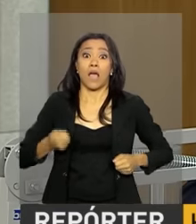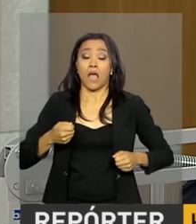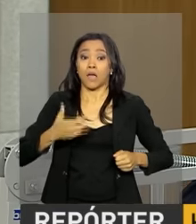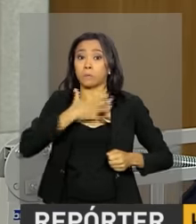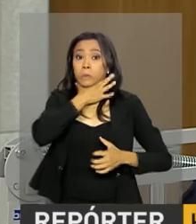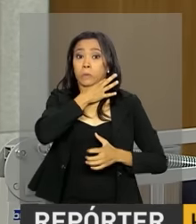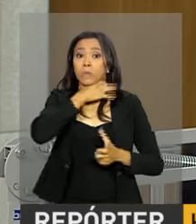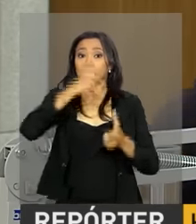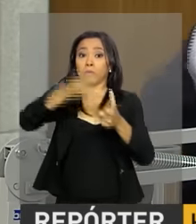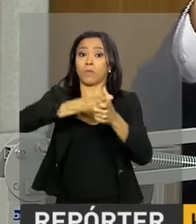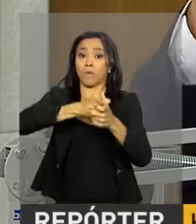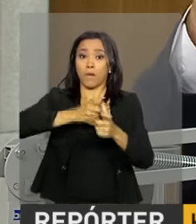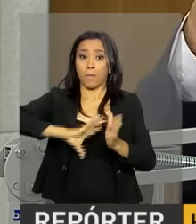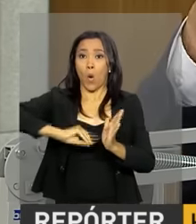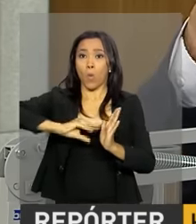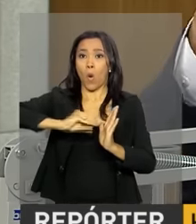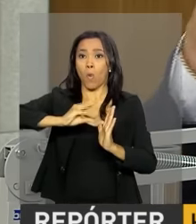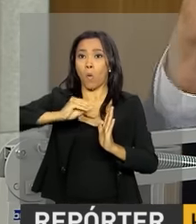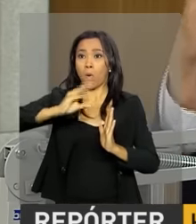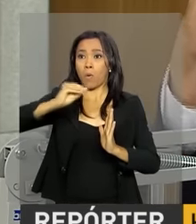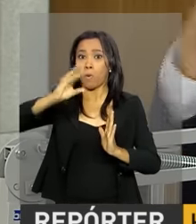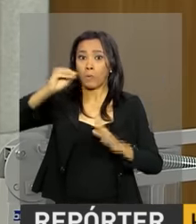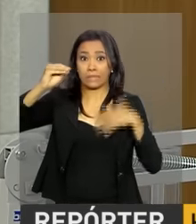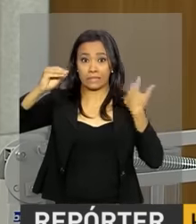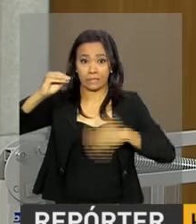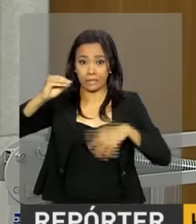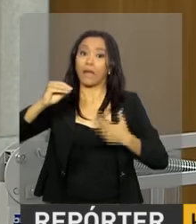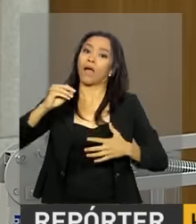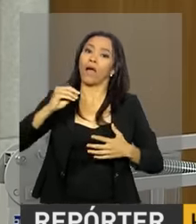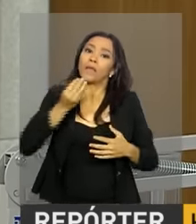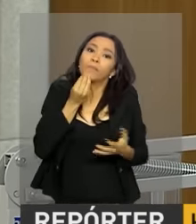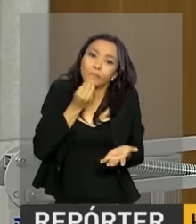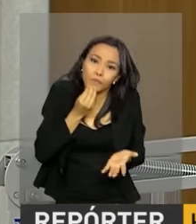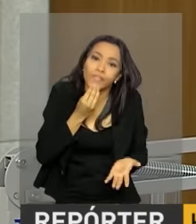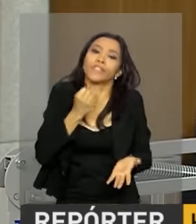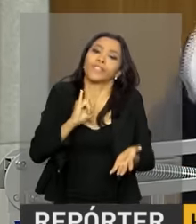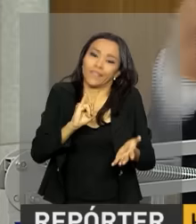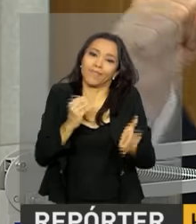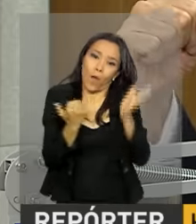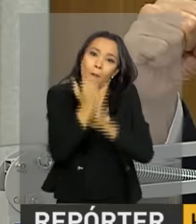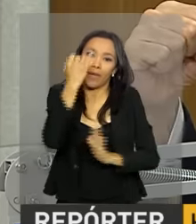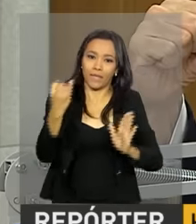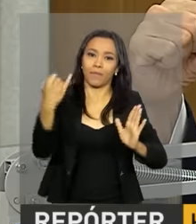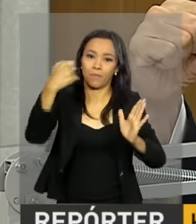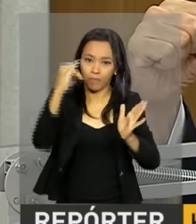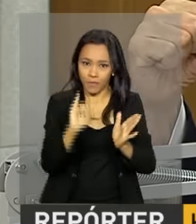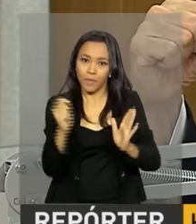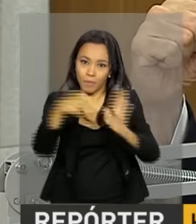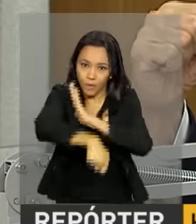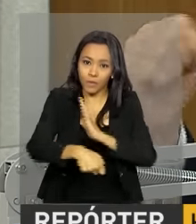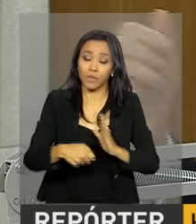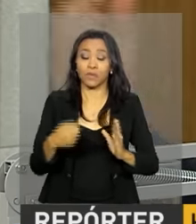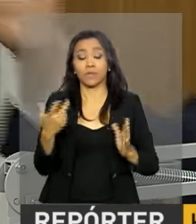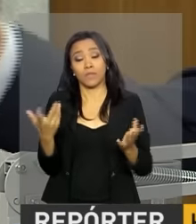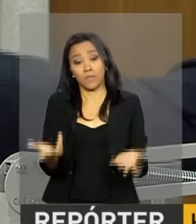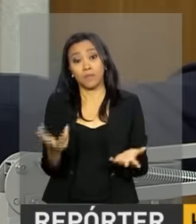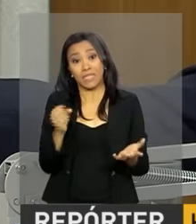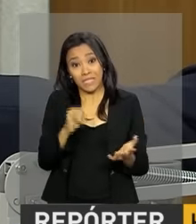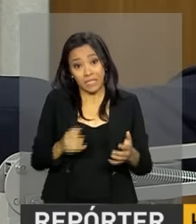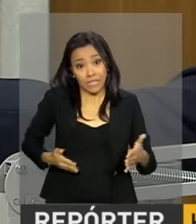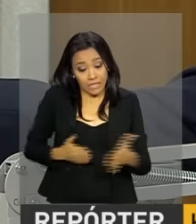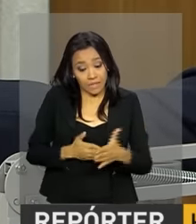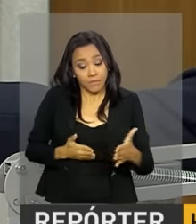descontrolada no momento em que o governo Como disse o presidente corta na própria carne e limita o crescimento das despesas